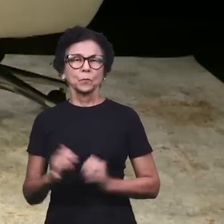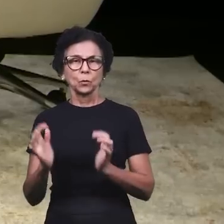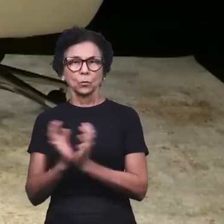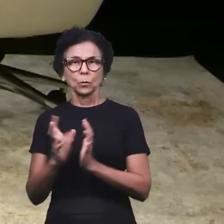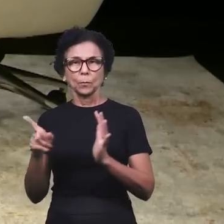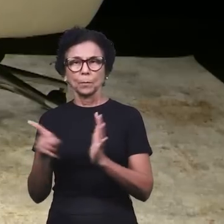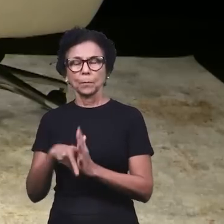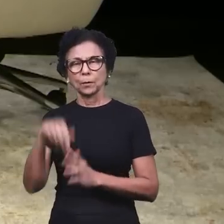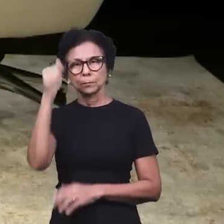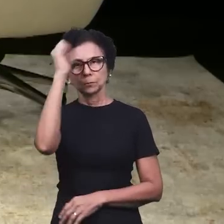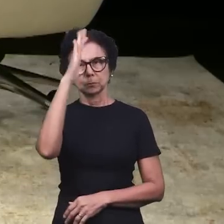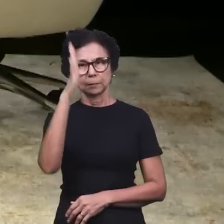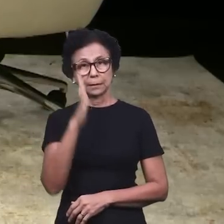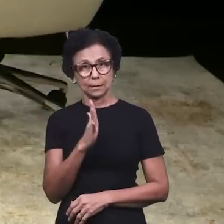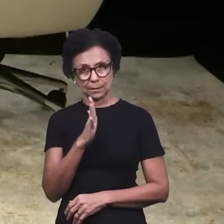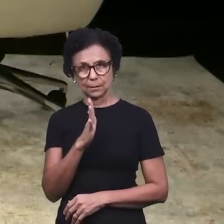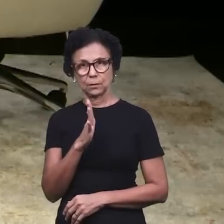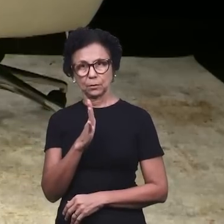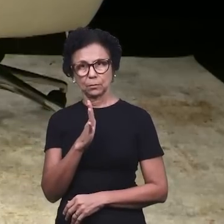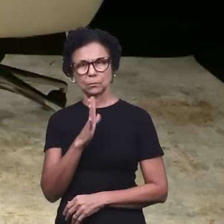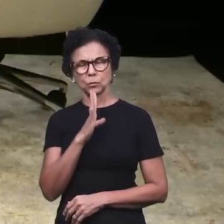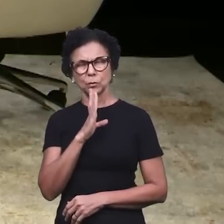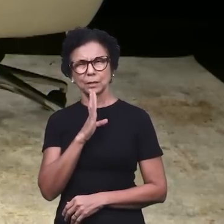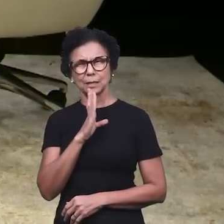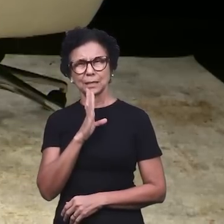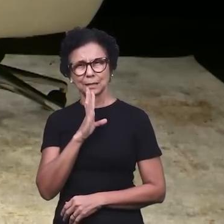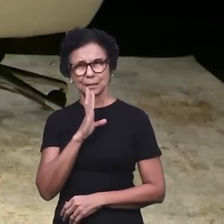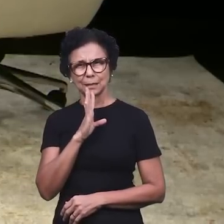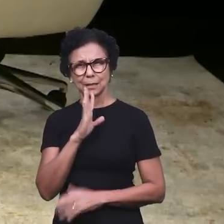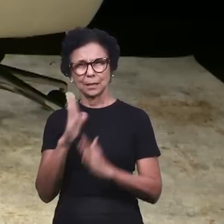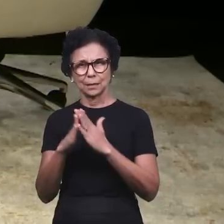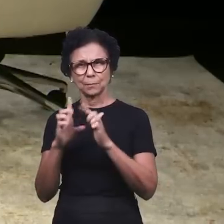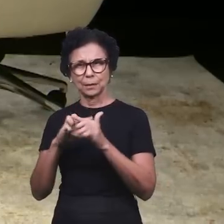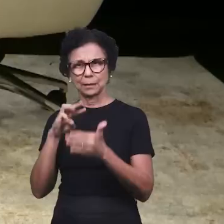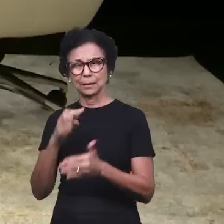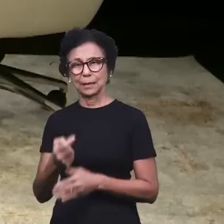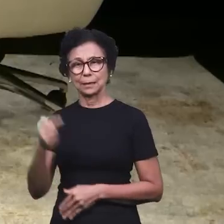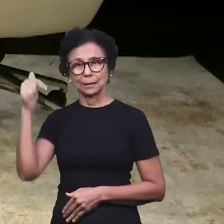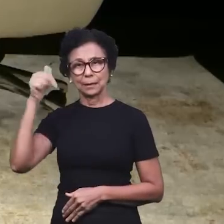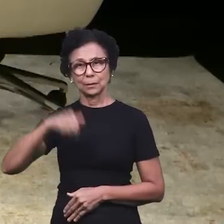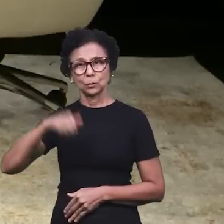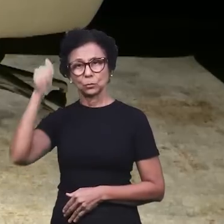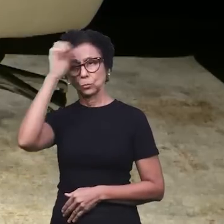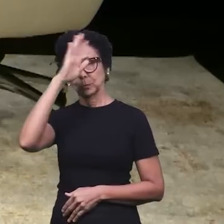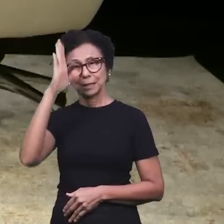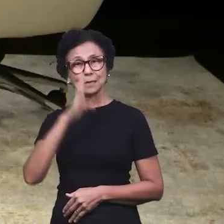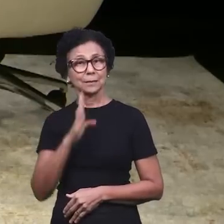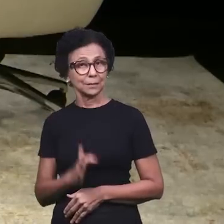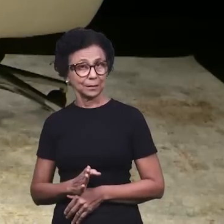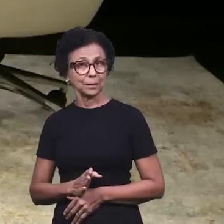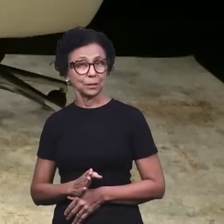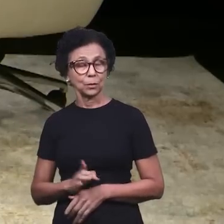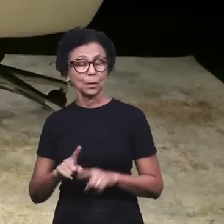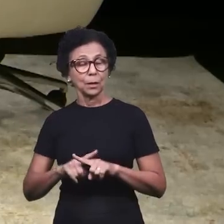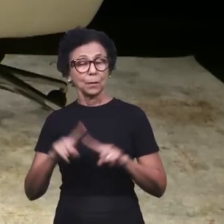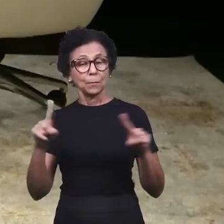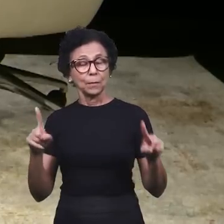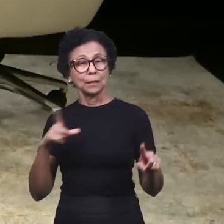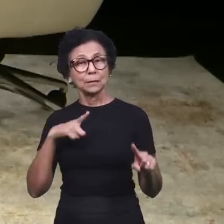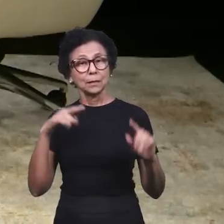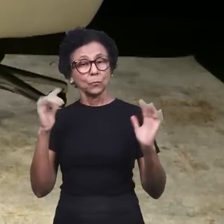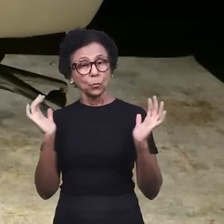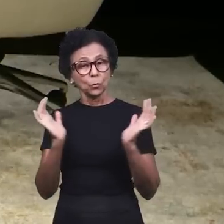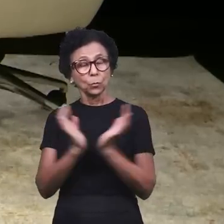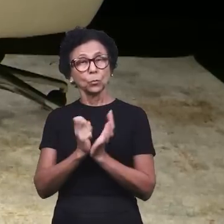que já tinham conhecido a igreja no Brasil, porém, teve um grupo de brasileiros que se converteu na